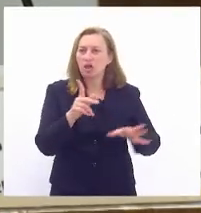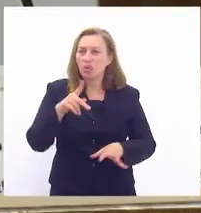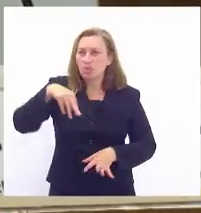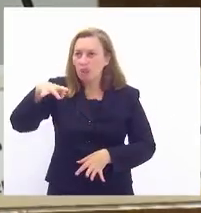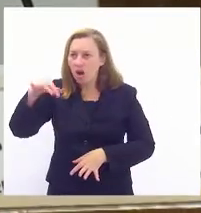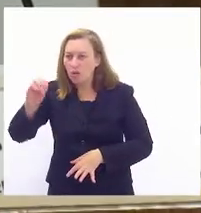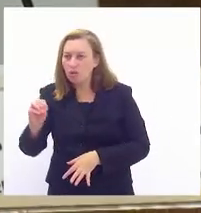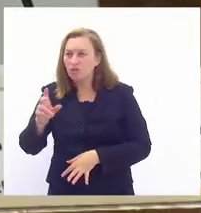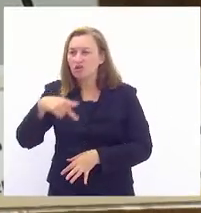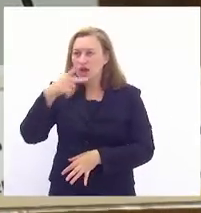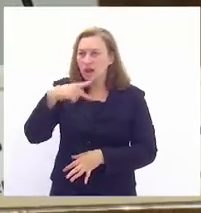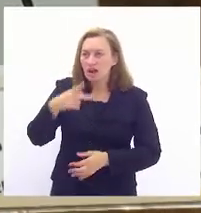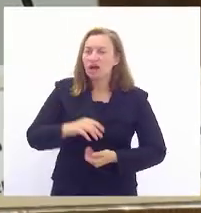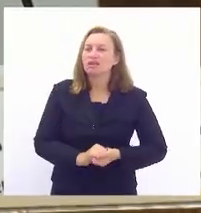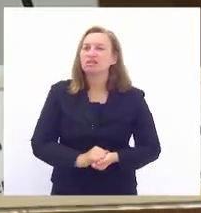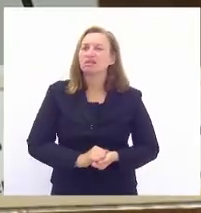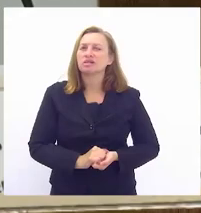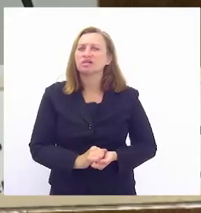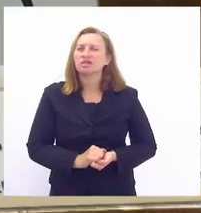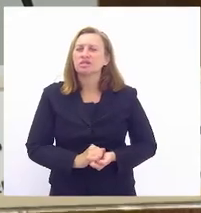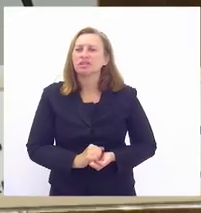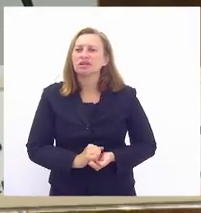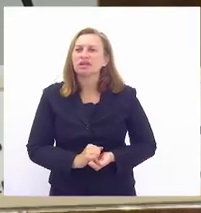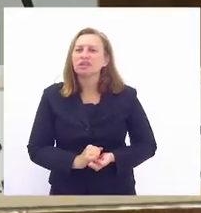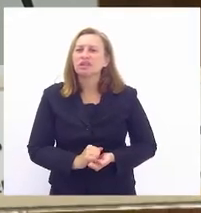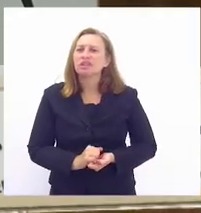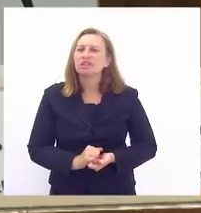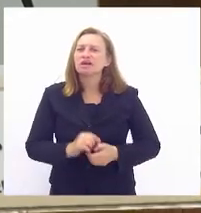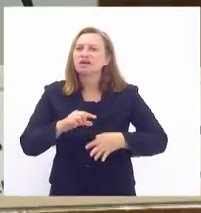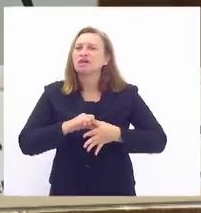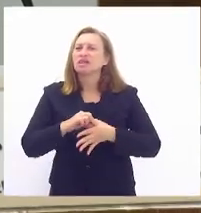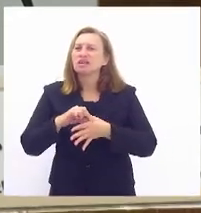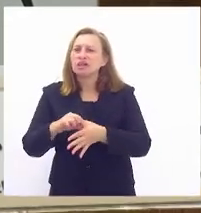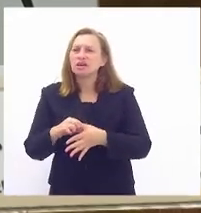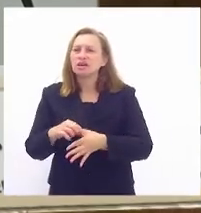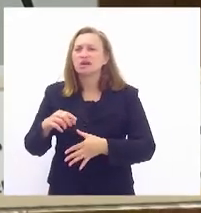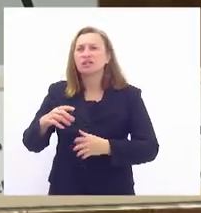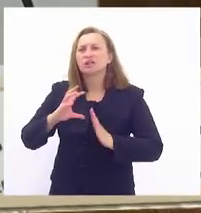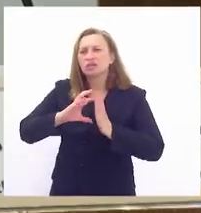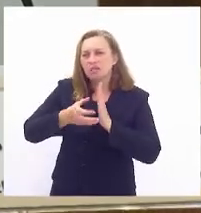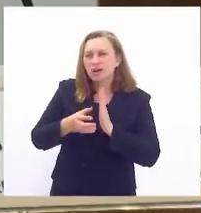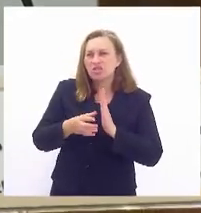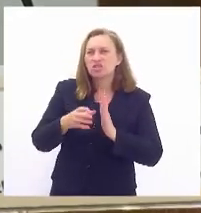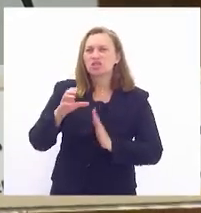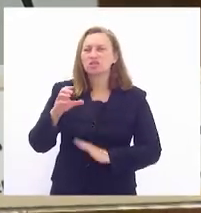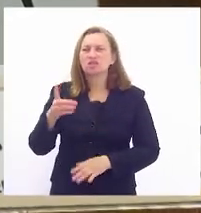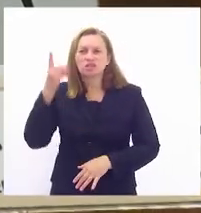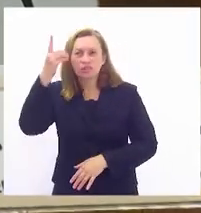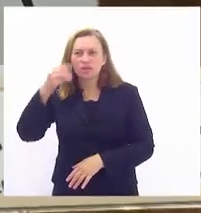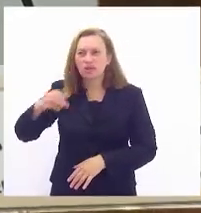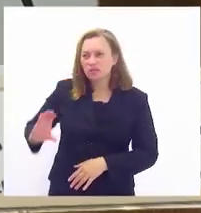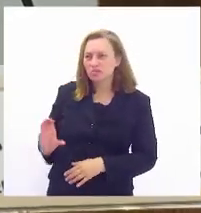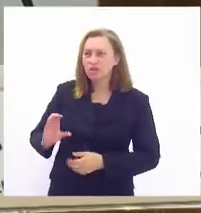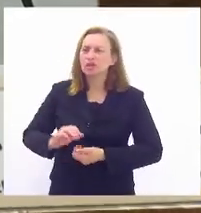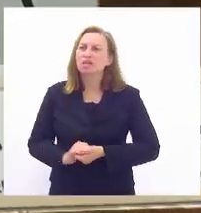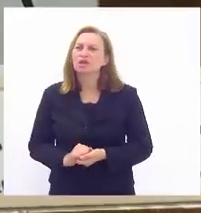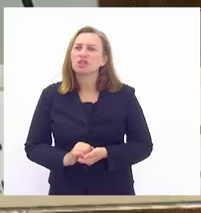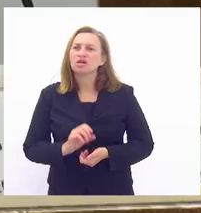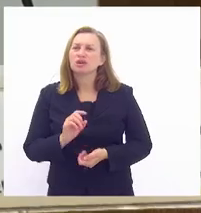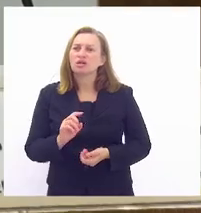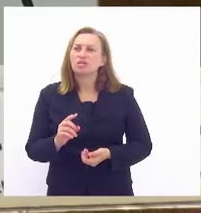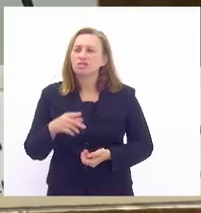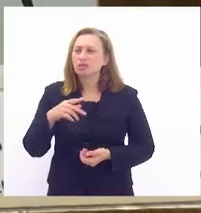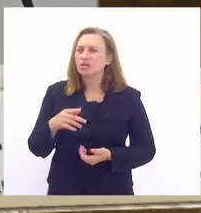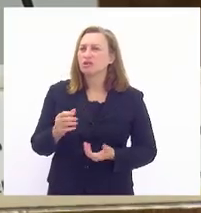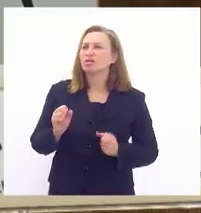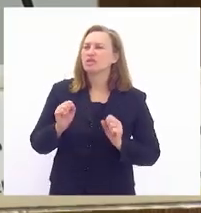colocar aqui um vídeo do meu líder, companheiro de partido, Carlos Mink, para que todos possam ver. Por favor, Cícero, se